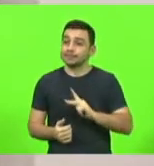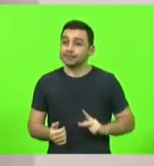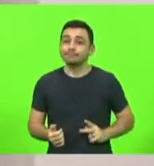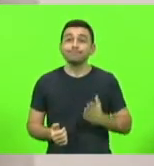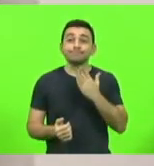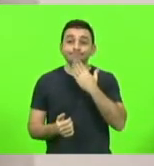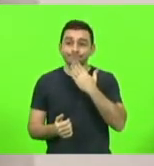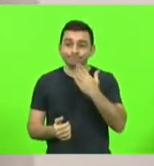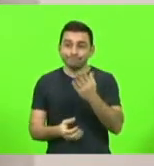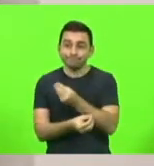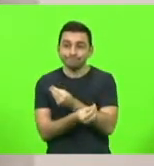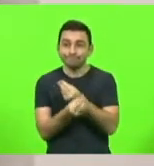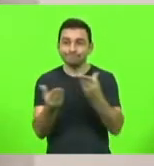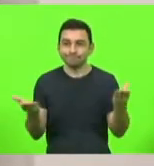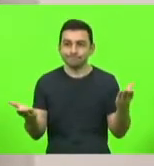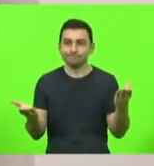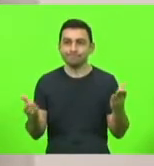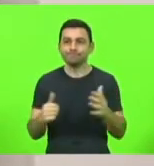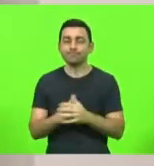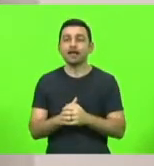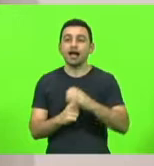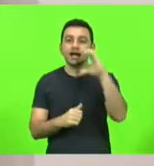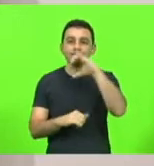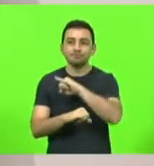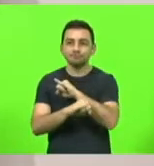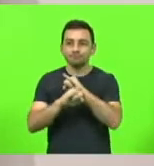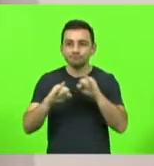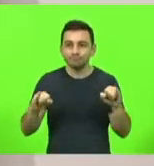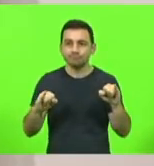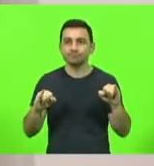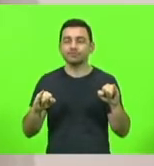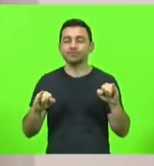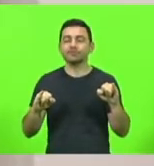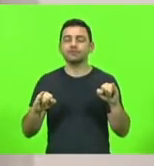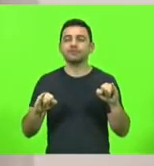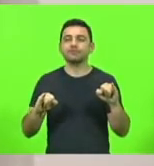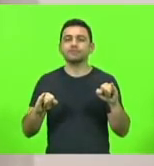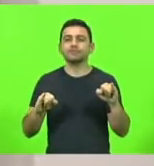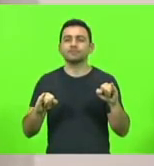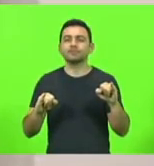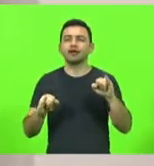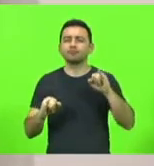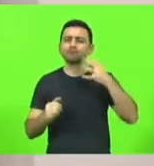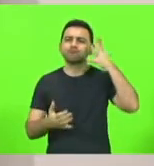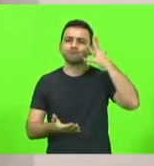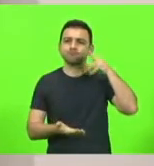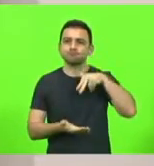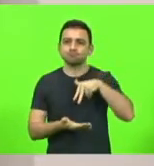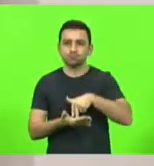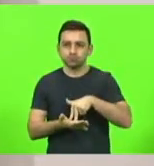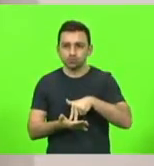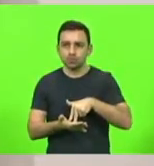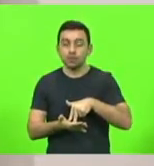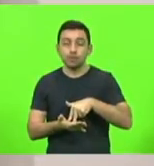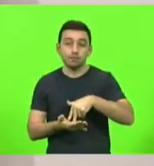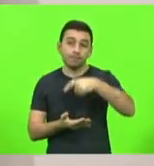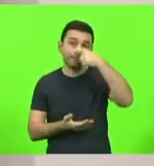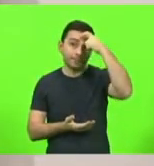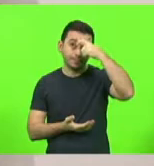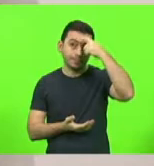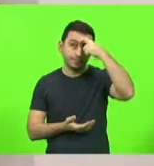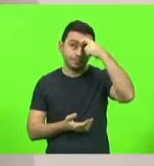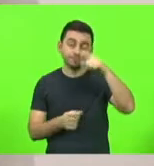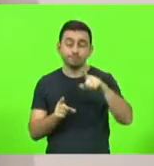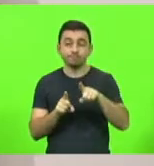à distribuição. Breves comunicações. Fez uso da palavra o senhor deputado Maurício Skudlark. Grande